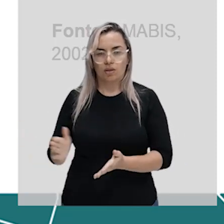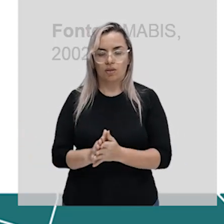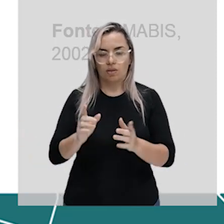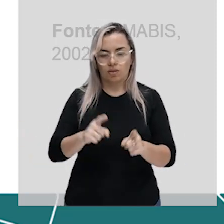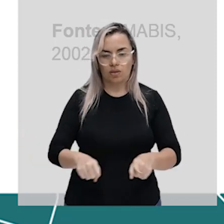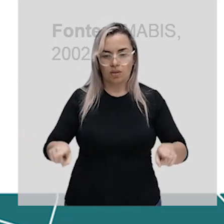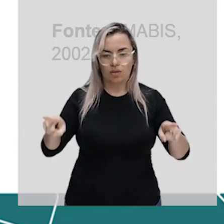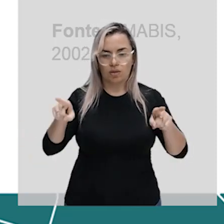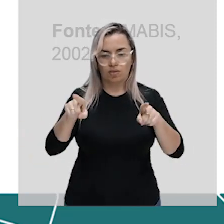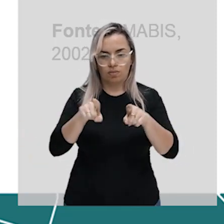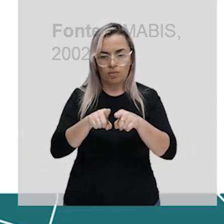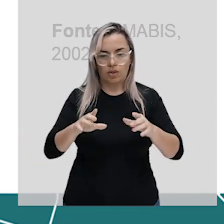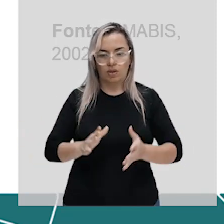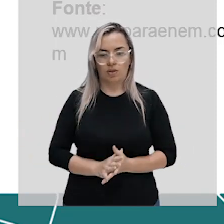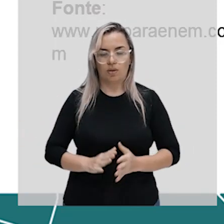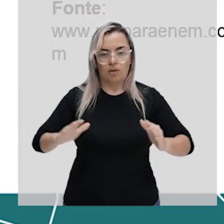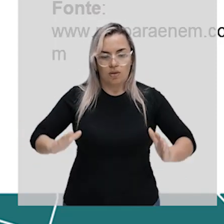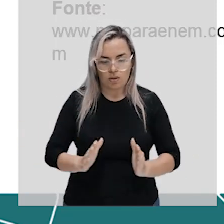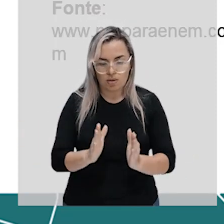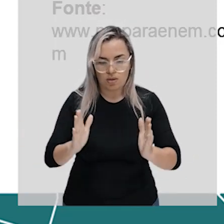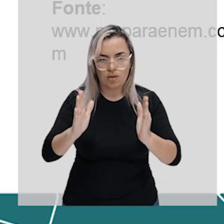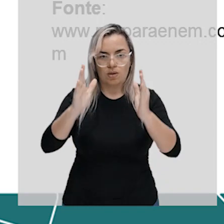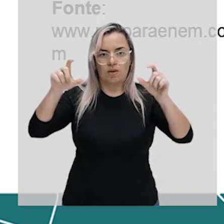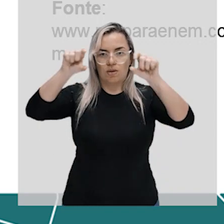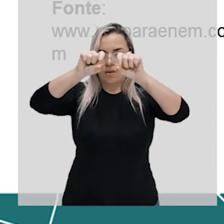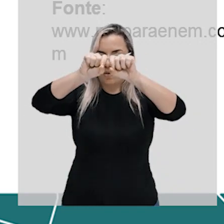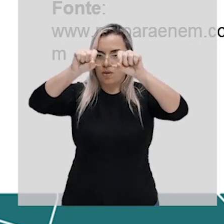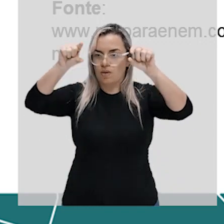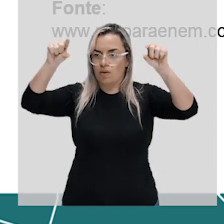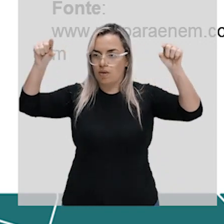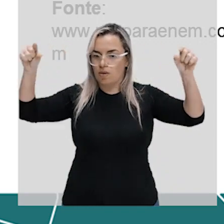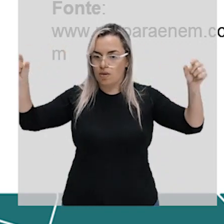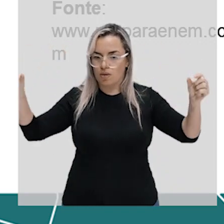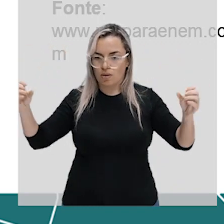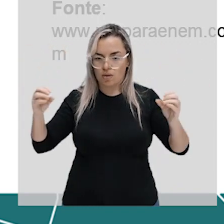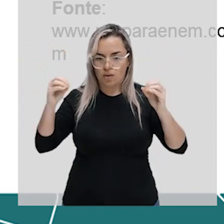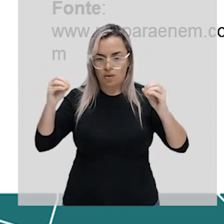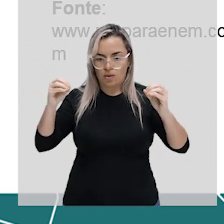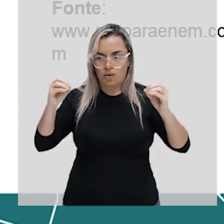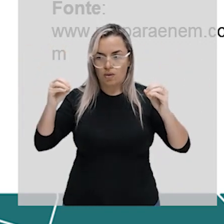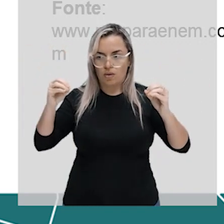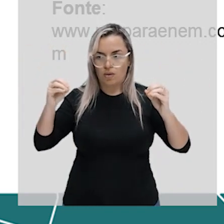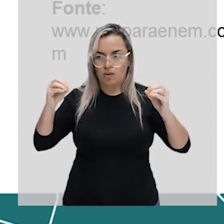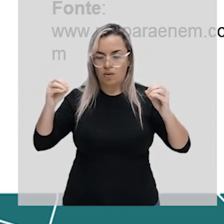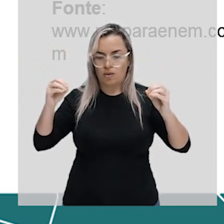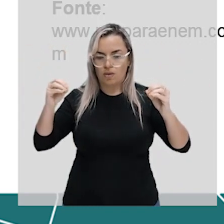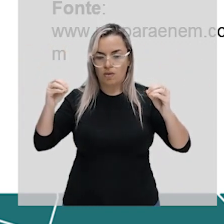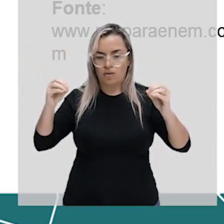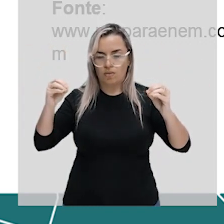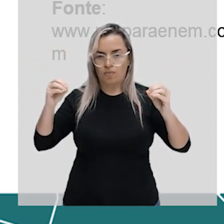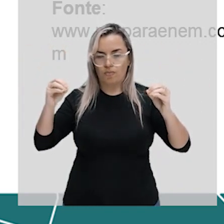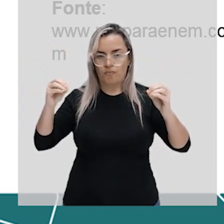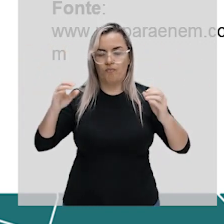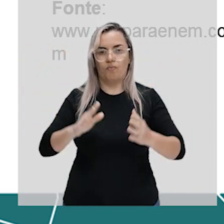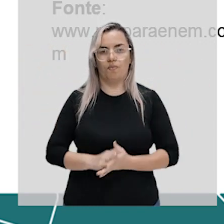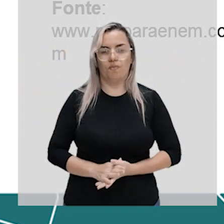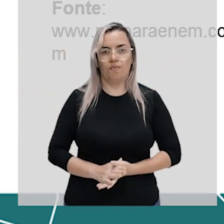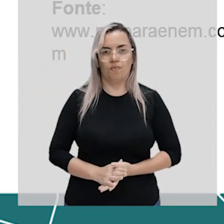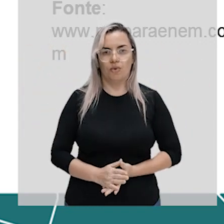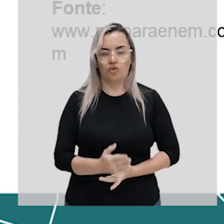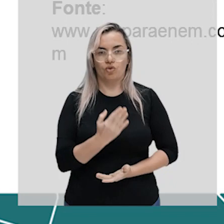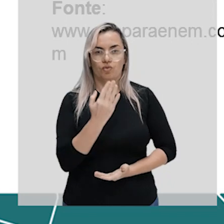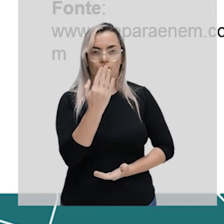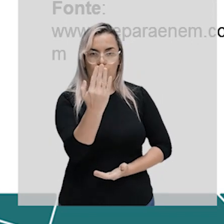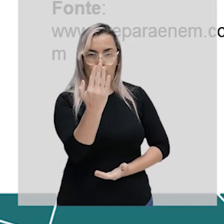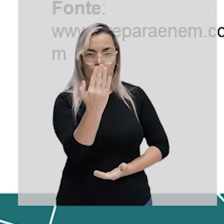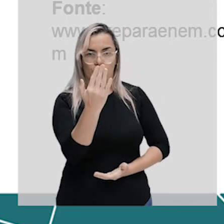tá? Então nós temos aqui, ó, o sistema genital da parte interna visto de frente. Então aqui, ó, nós vamos